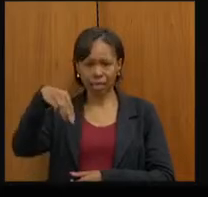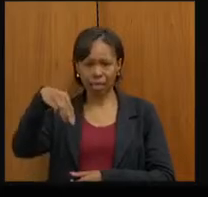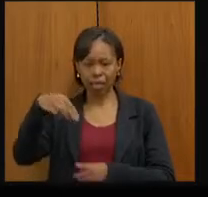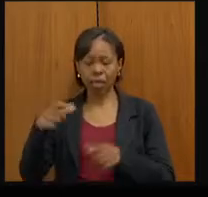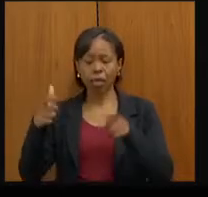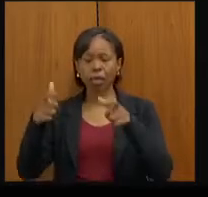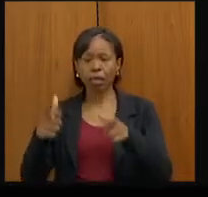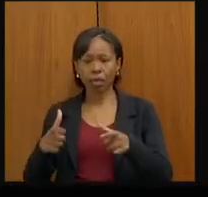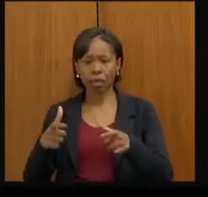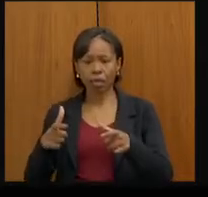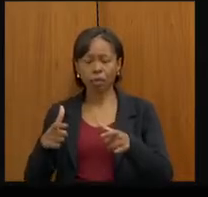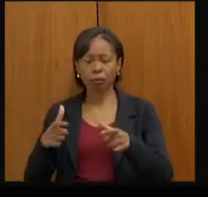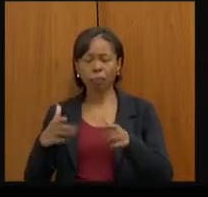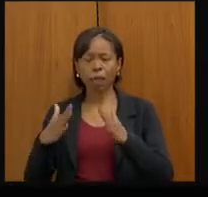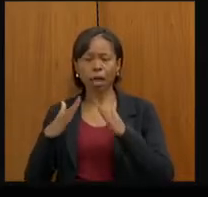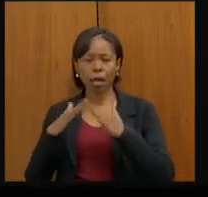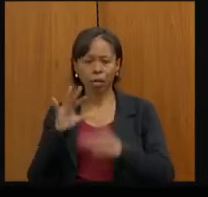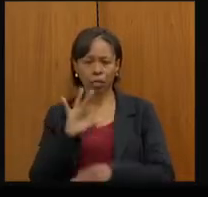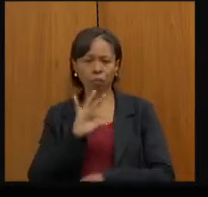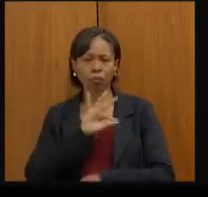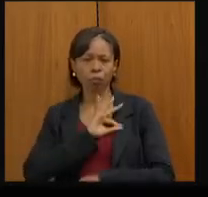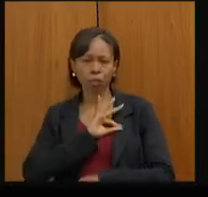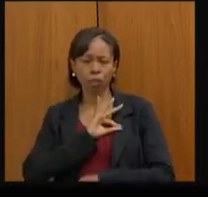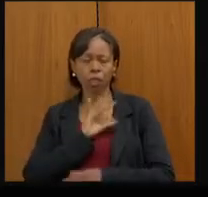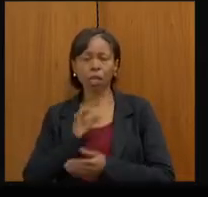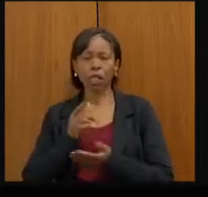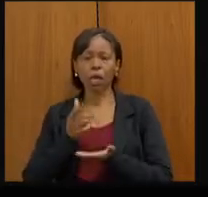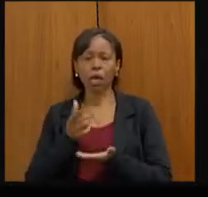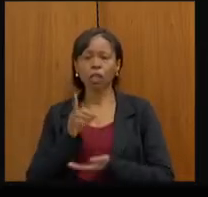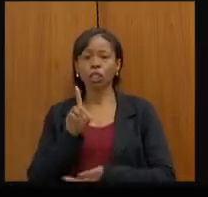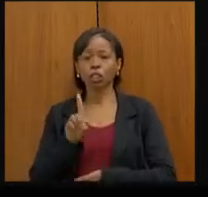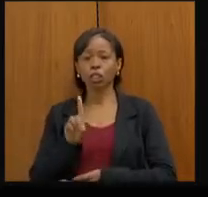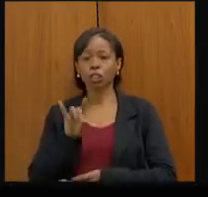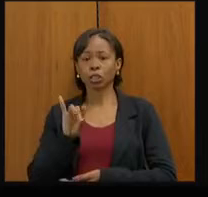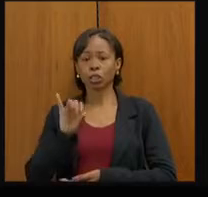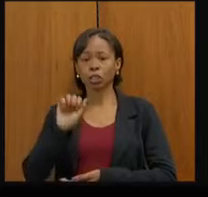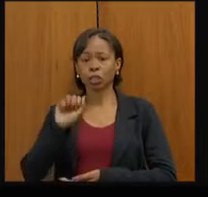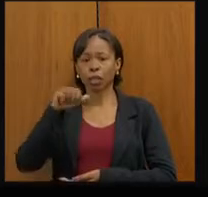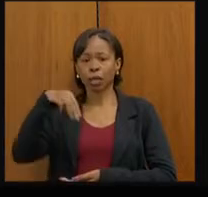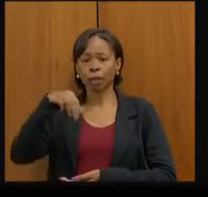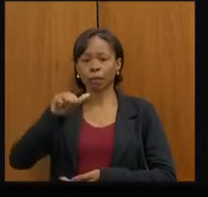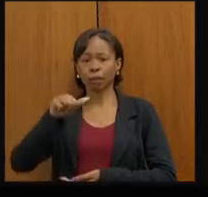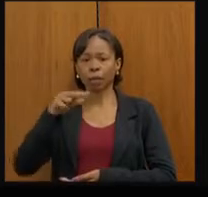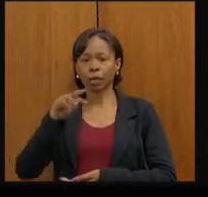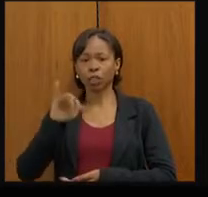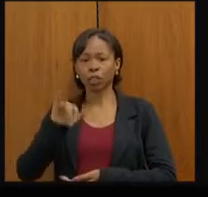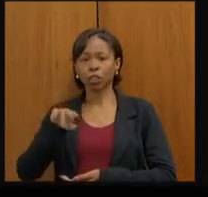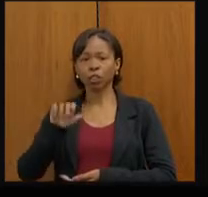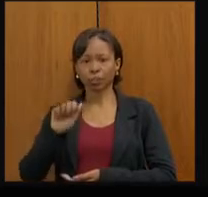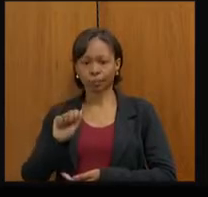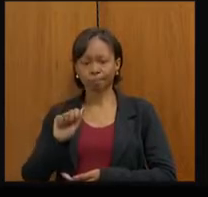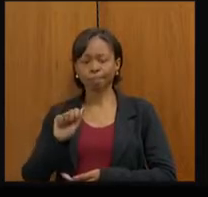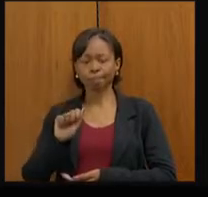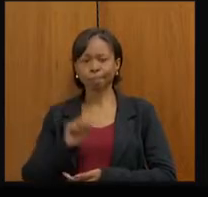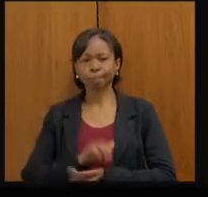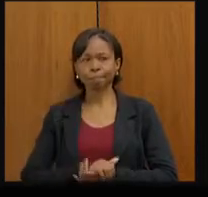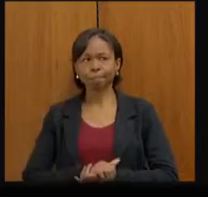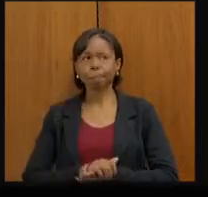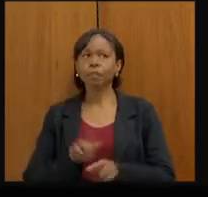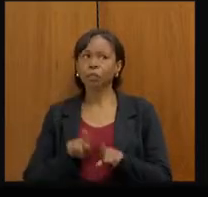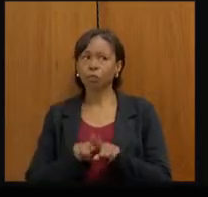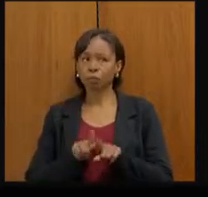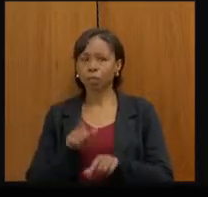junto com a doutora Akira equipe é referência em atendimento humanizado temos também as